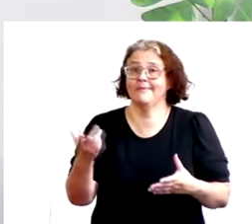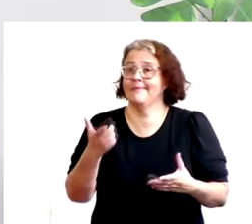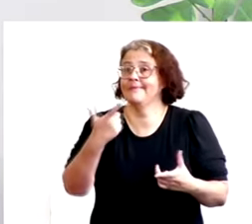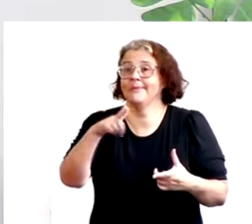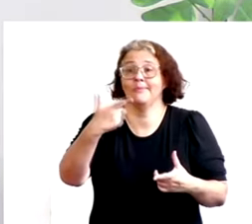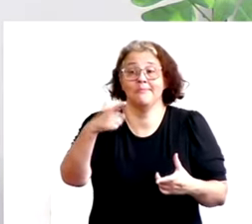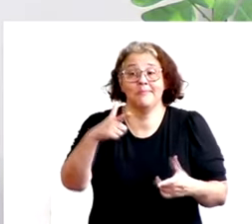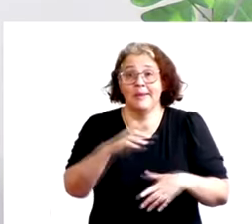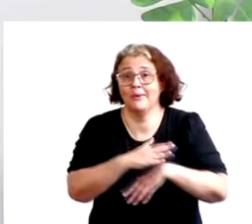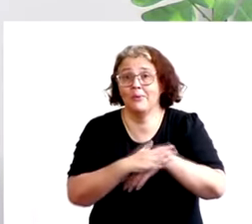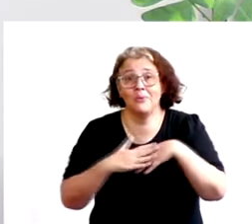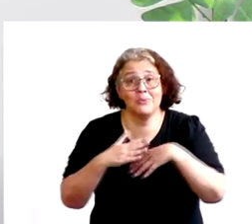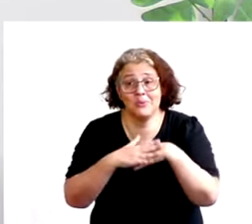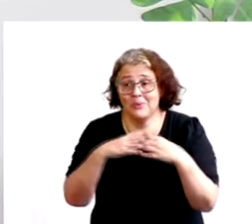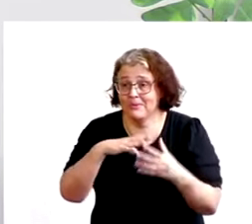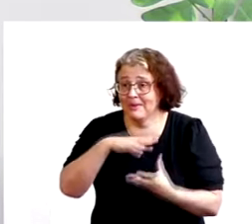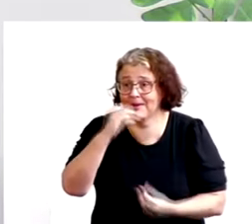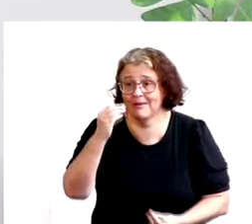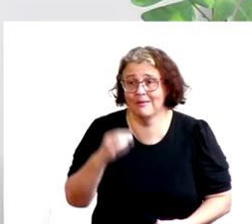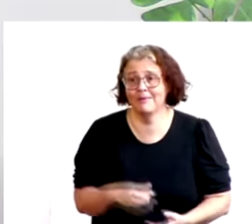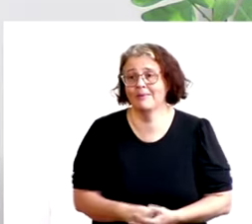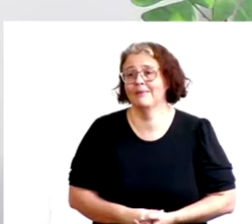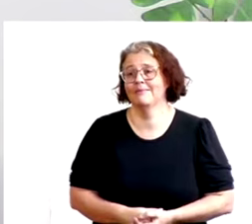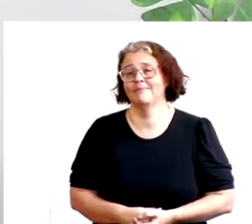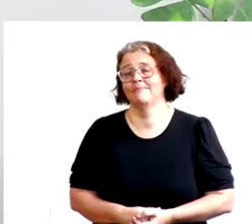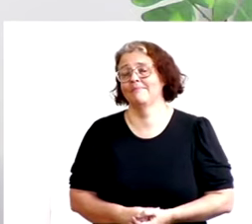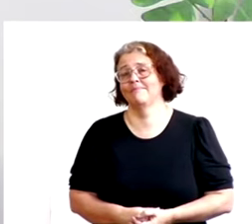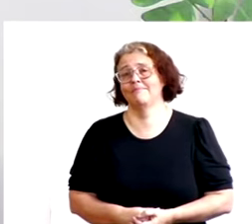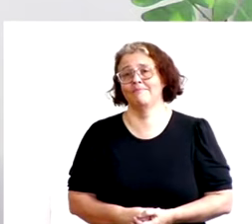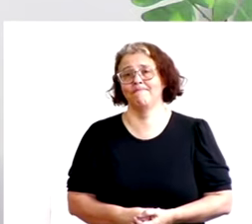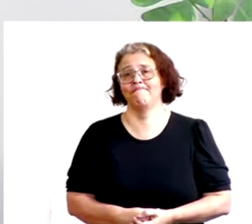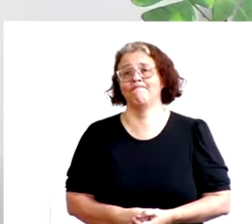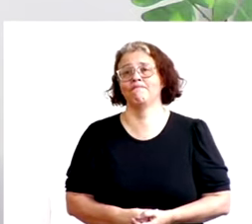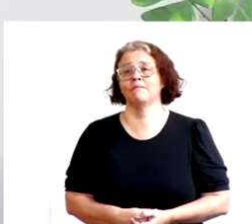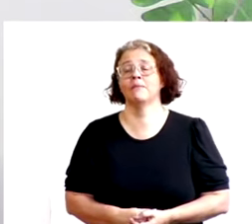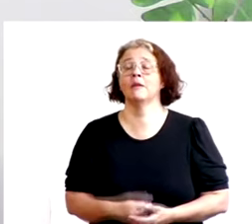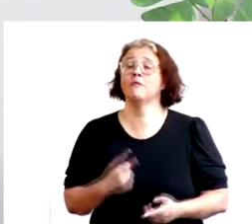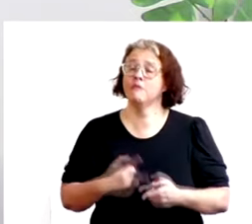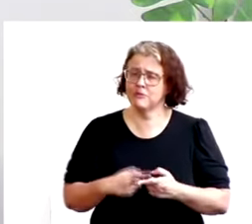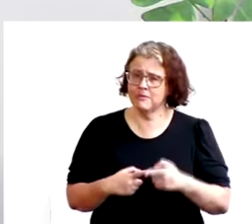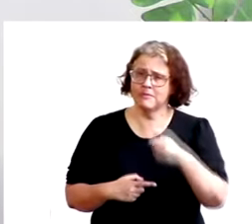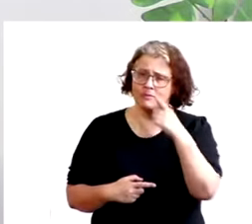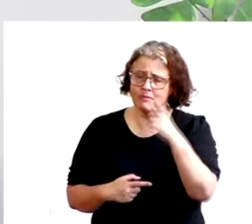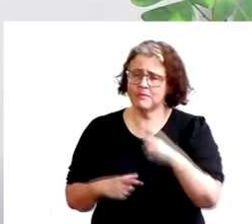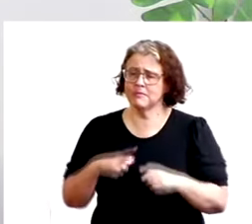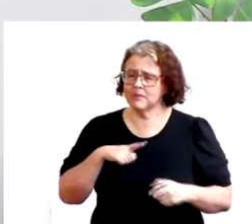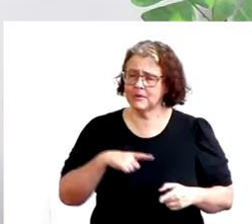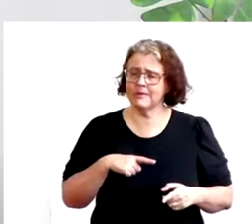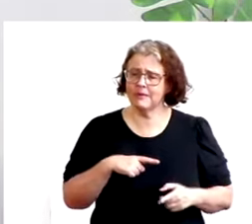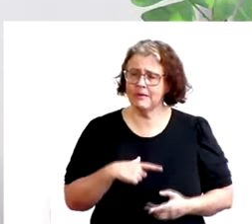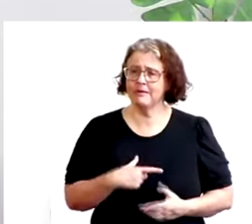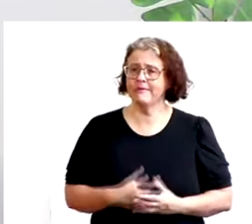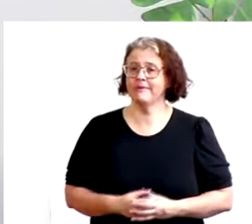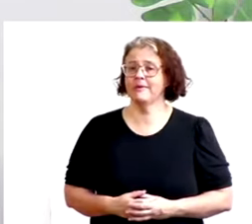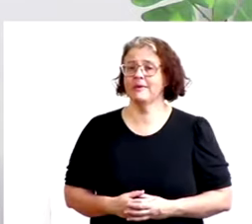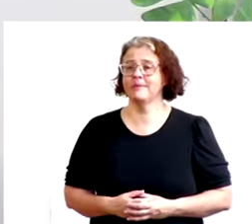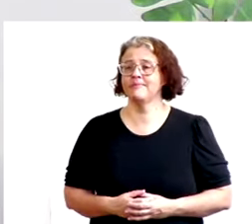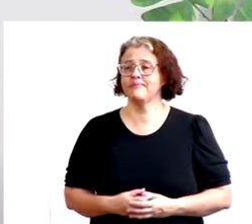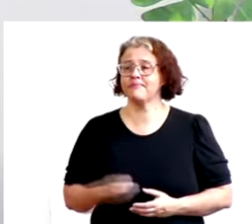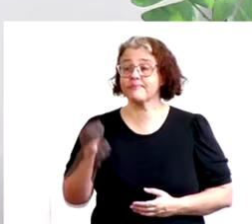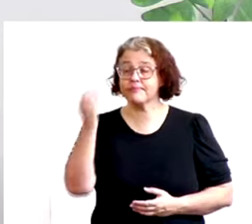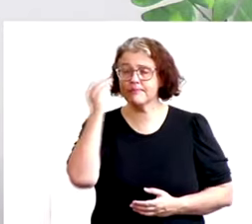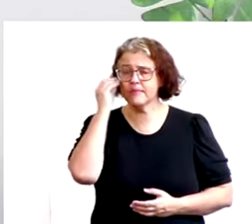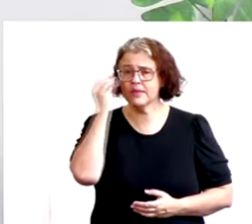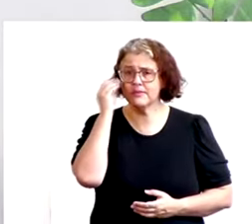consolo para sua alma você já passou por alguma situação ou experiência